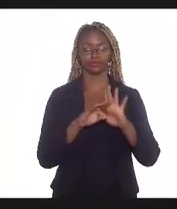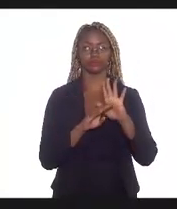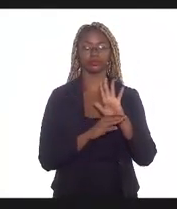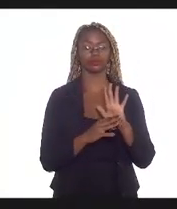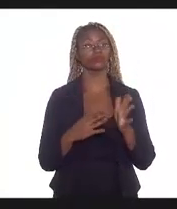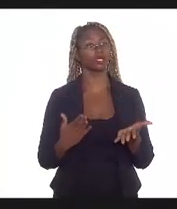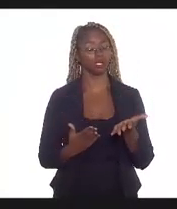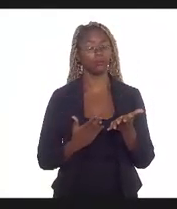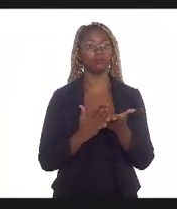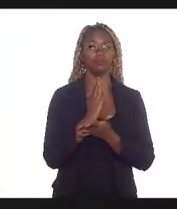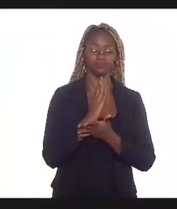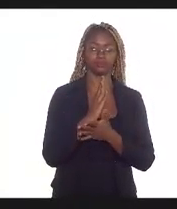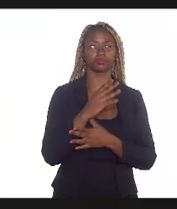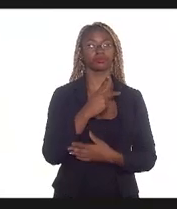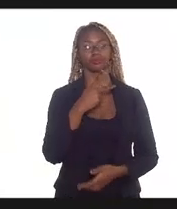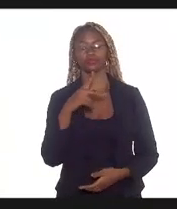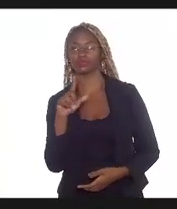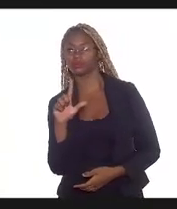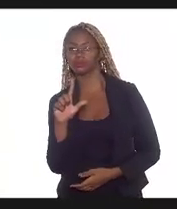aprovado o projeto